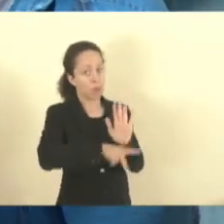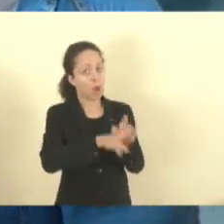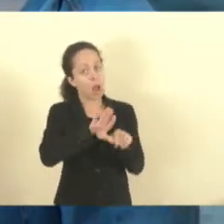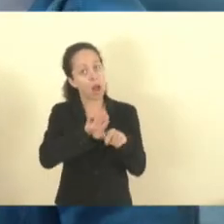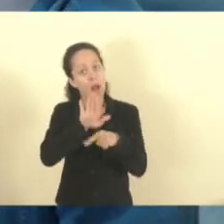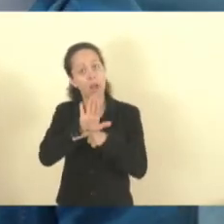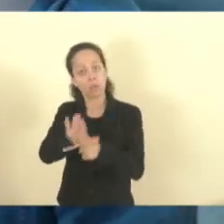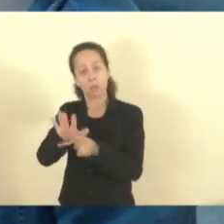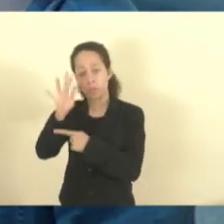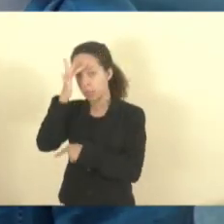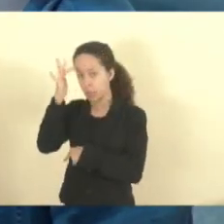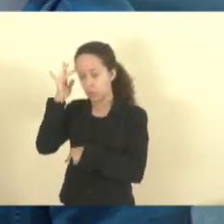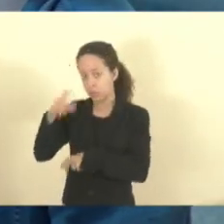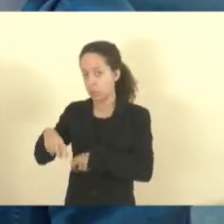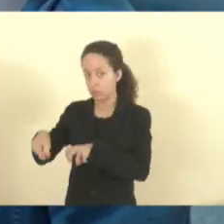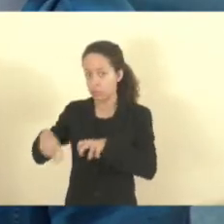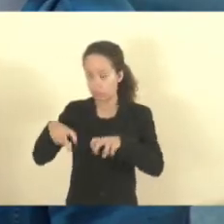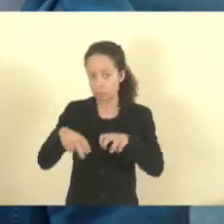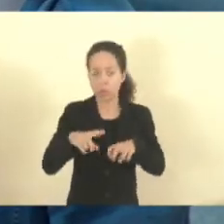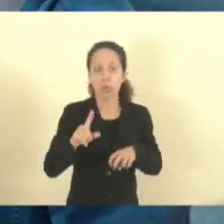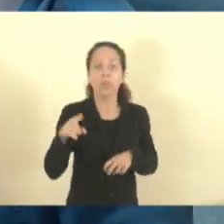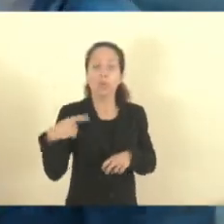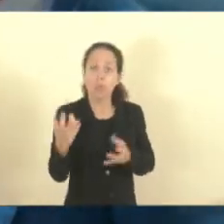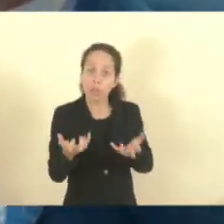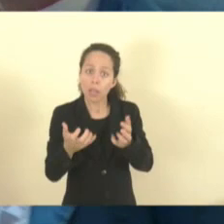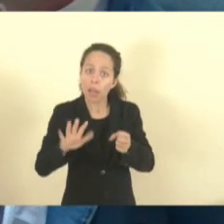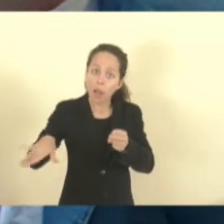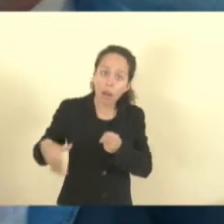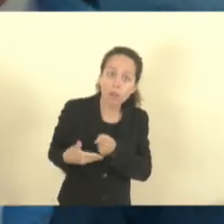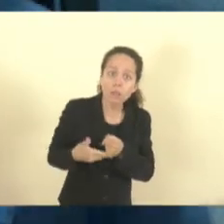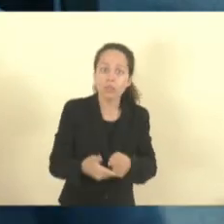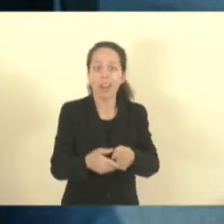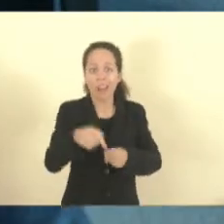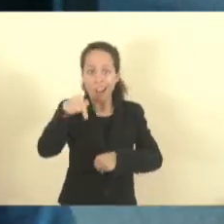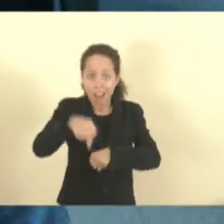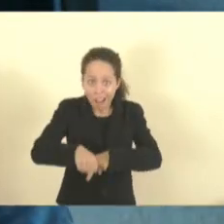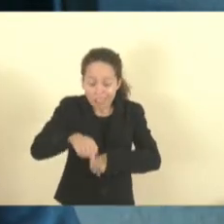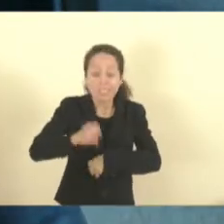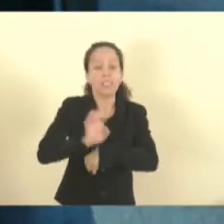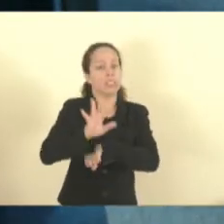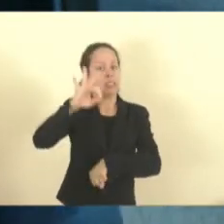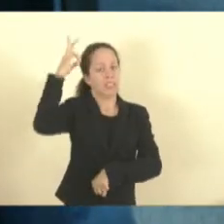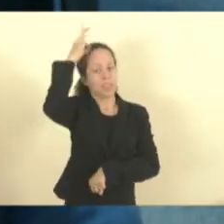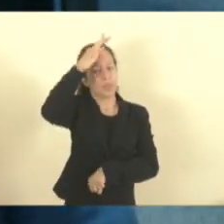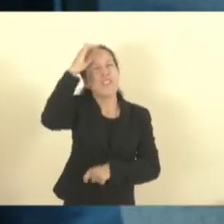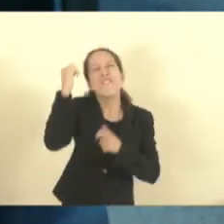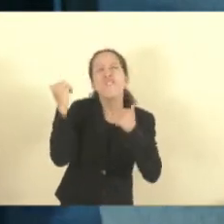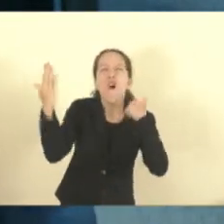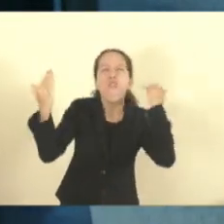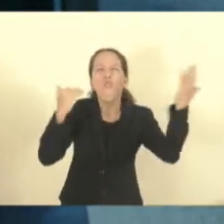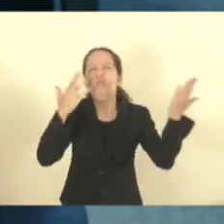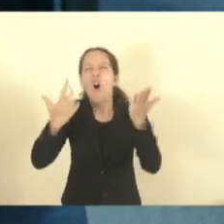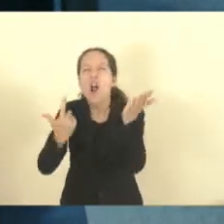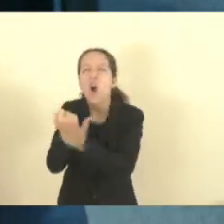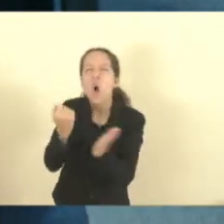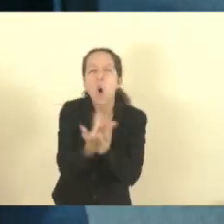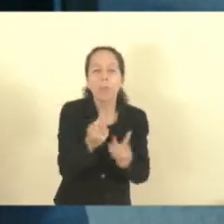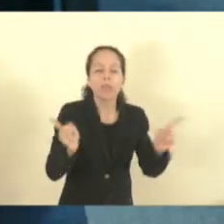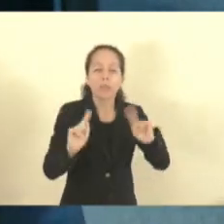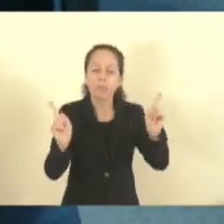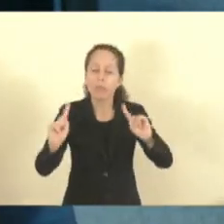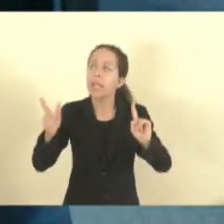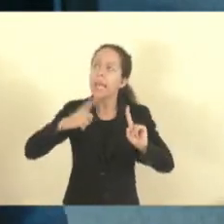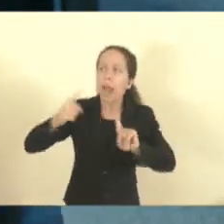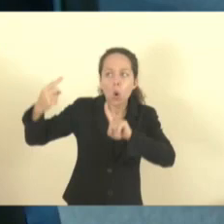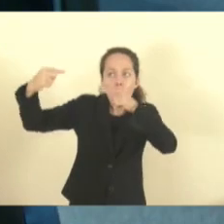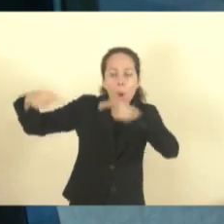local, porque nós vamos fortalecer a produção do leite aqui, dando à indústria local a mesma competitividade,